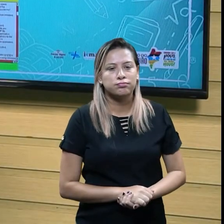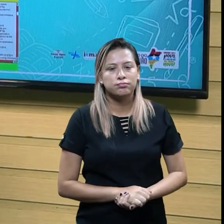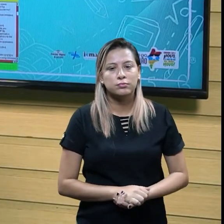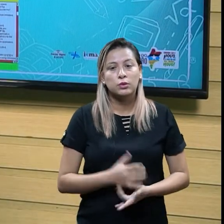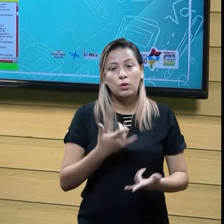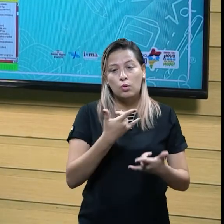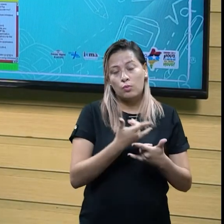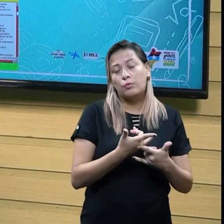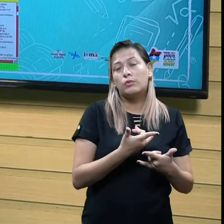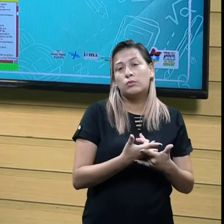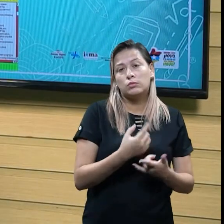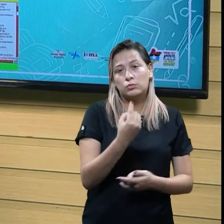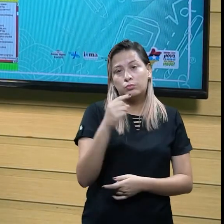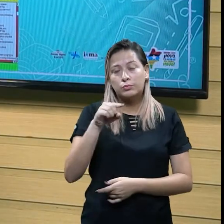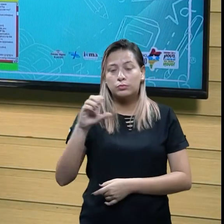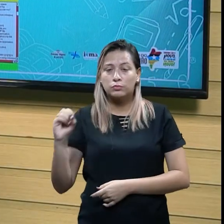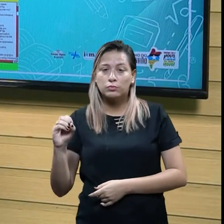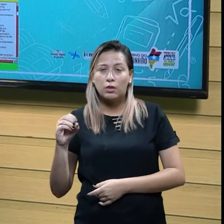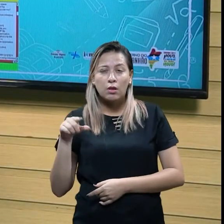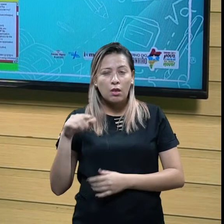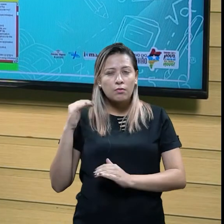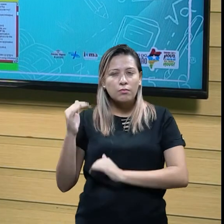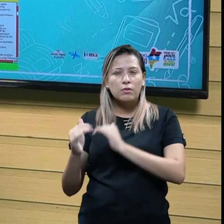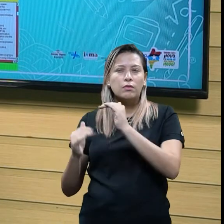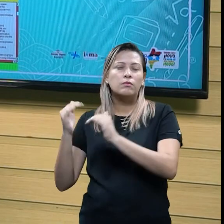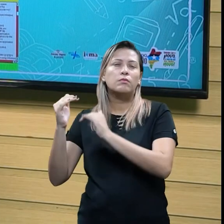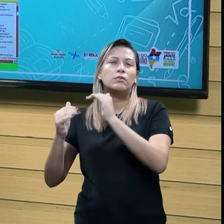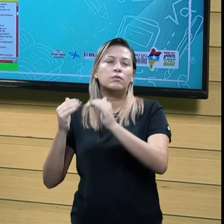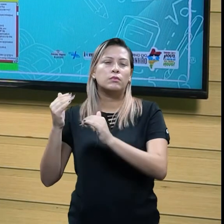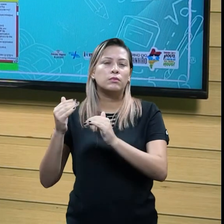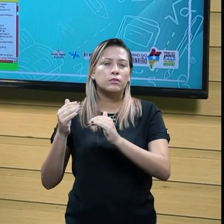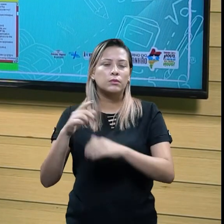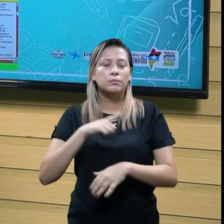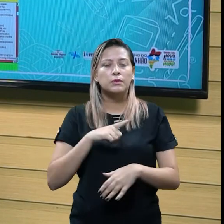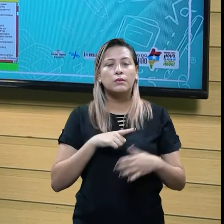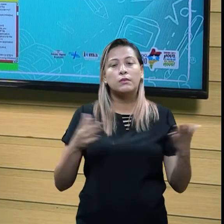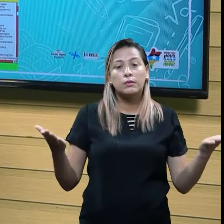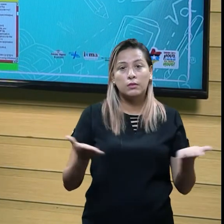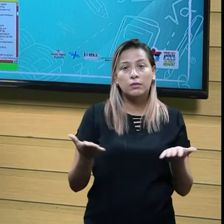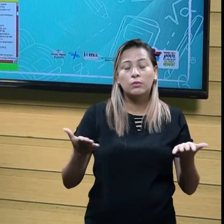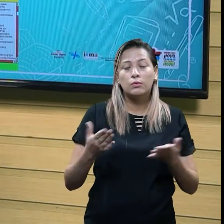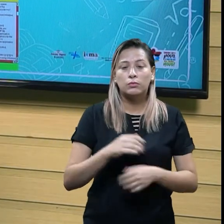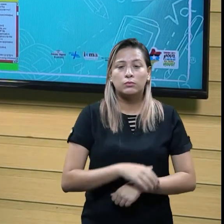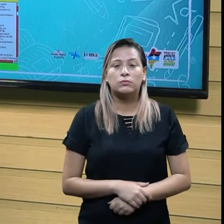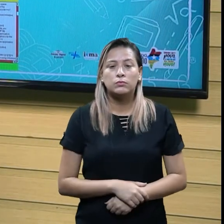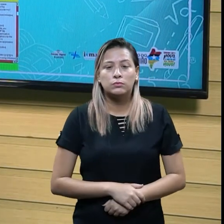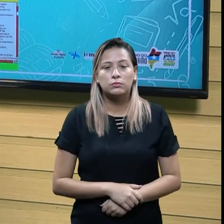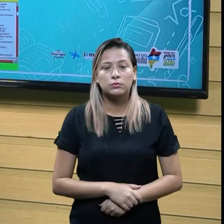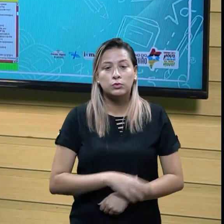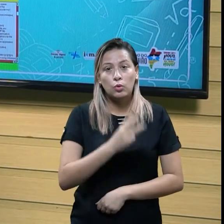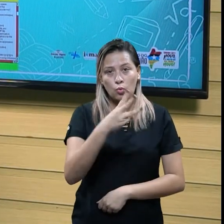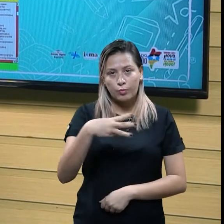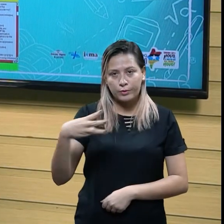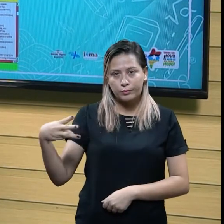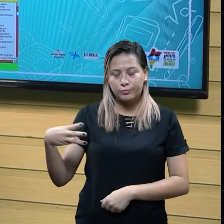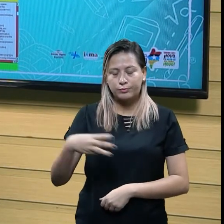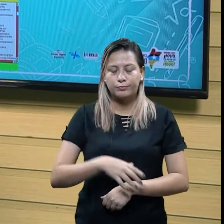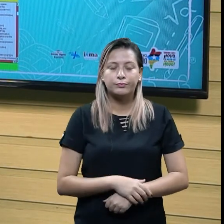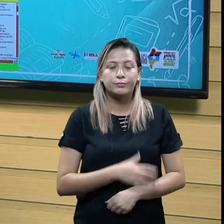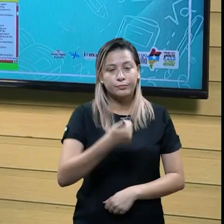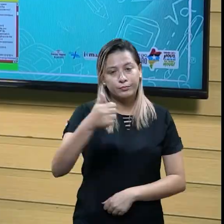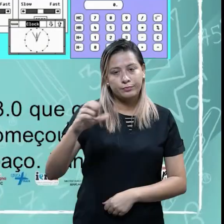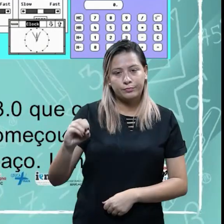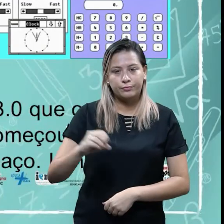foi evoluindo, tá, até a gente ter o que a gente utiliza hoje, o Windows 10. Mas vamos ver como foi essa